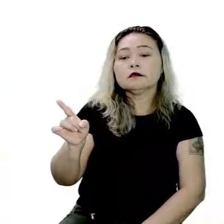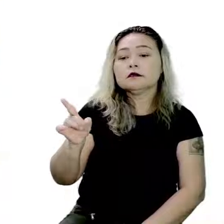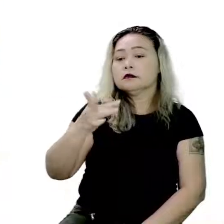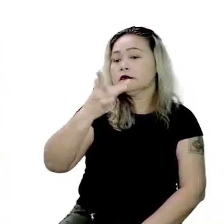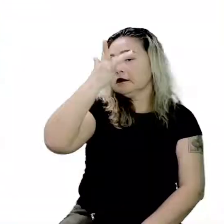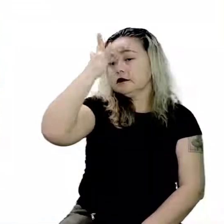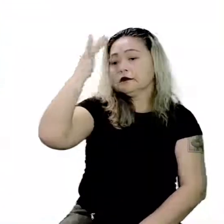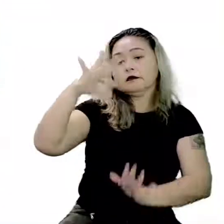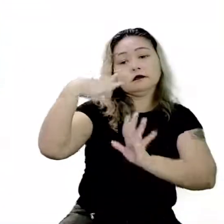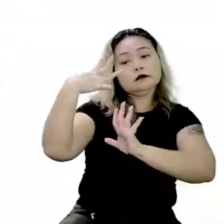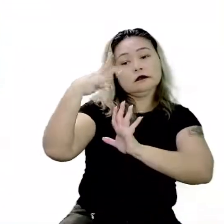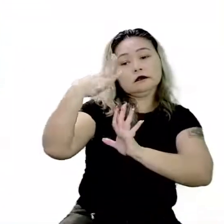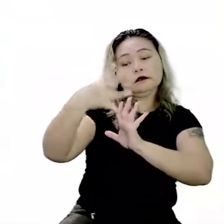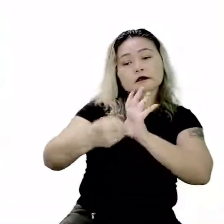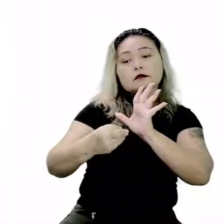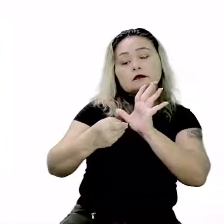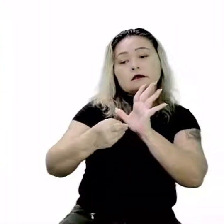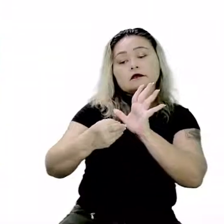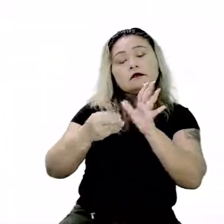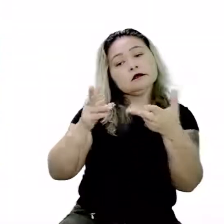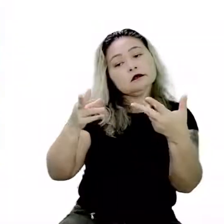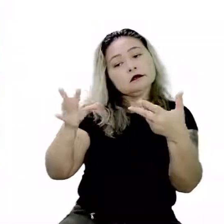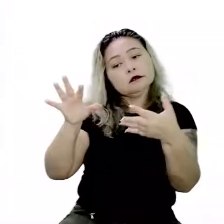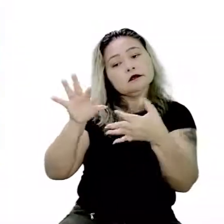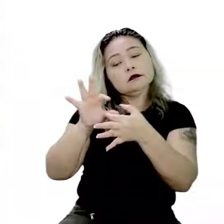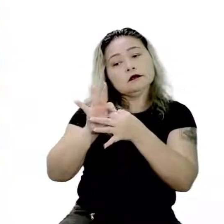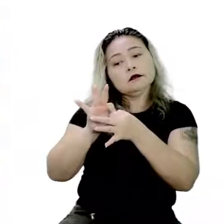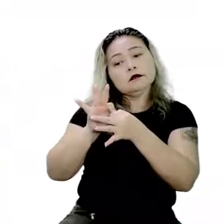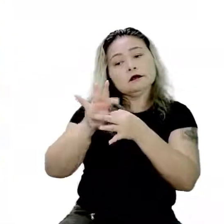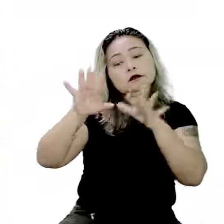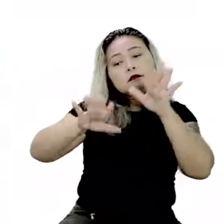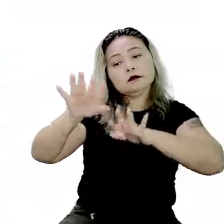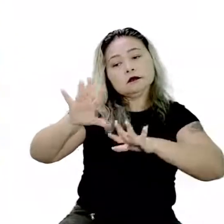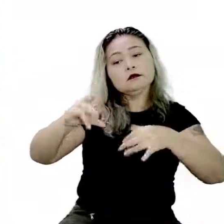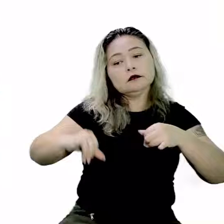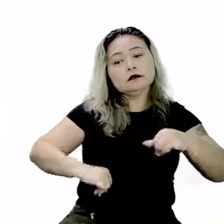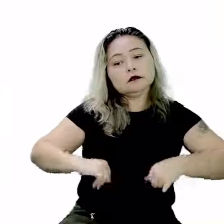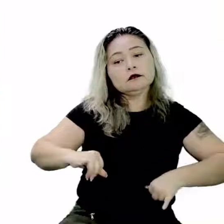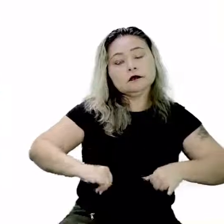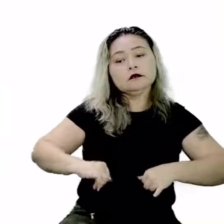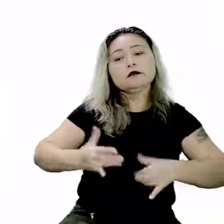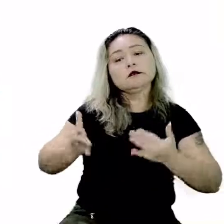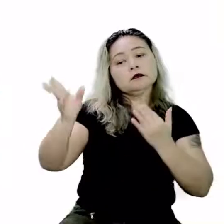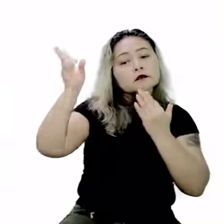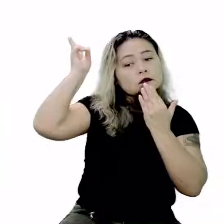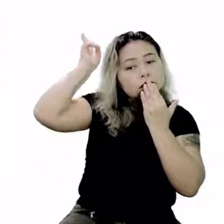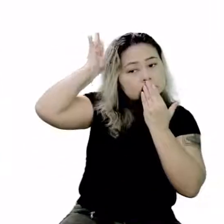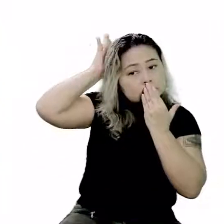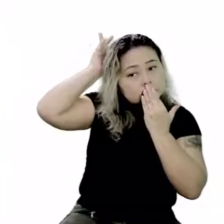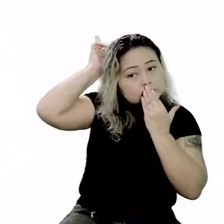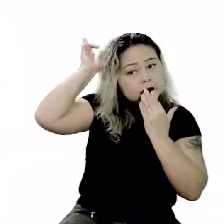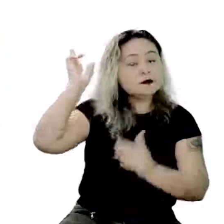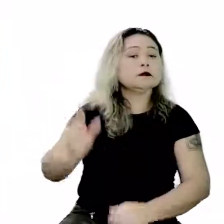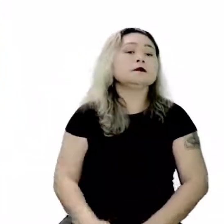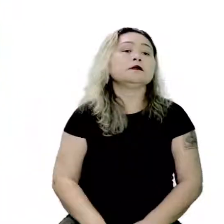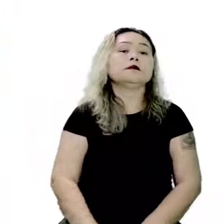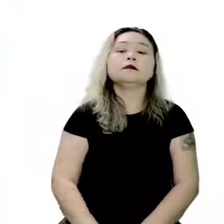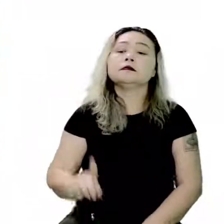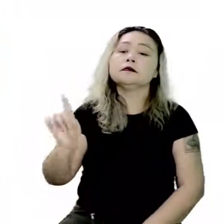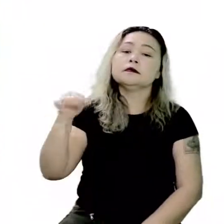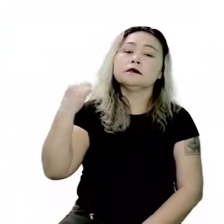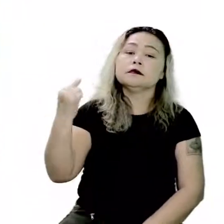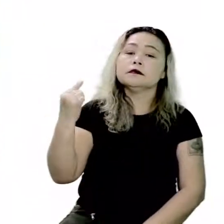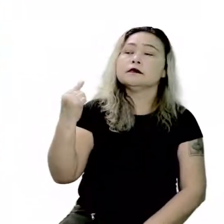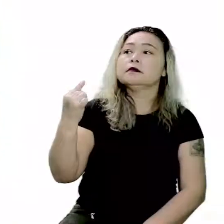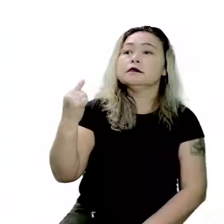na Amazônia, ela sempre está ligada também, às vezes, ao sofrimento dos indígenas. Bem, olha só, galera, essa